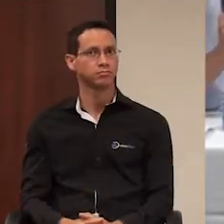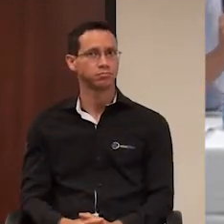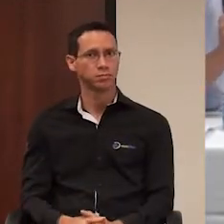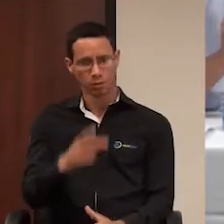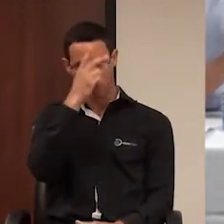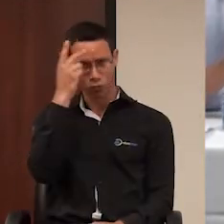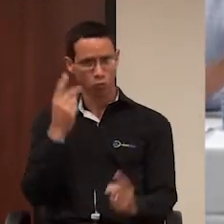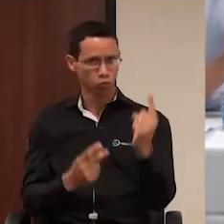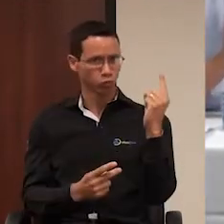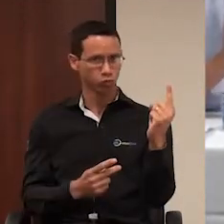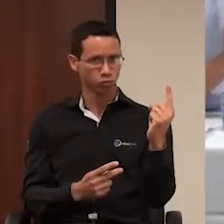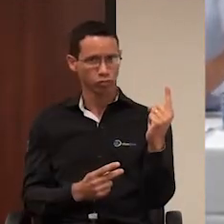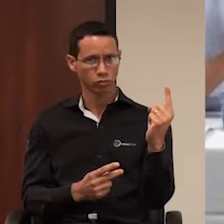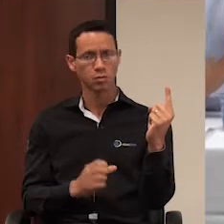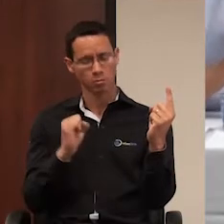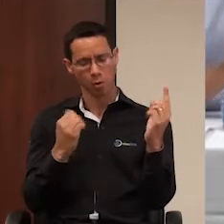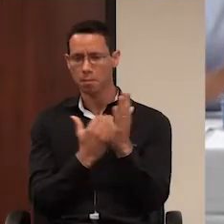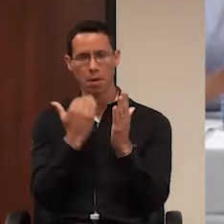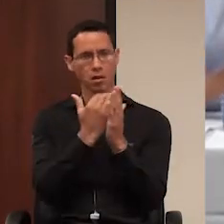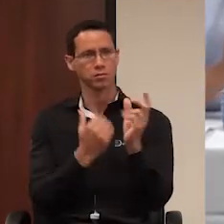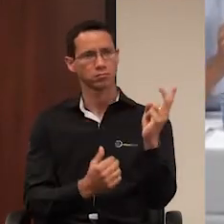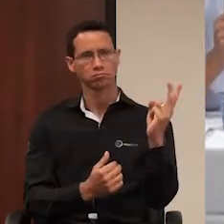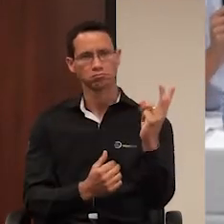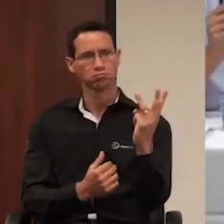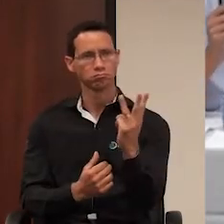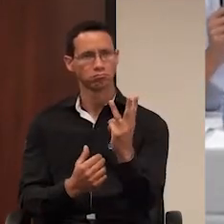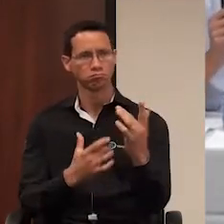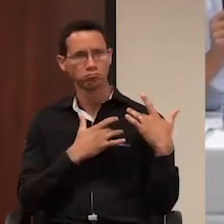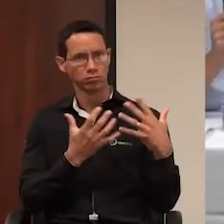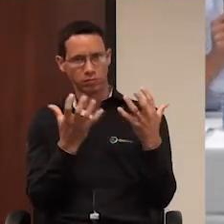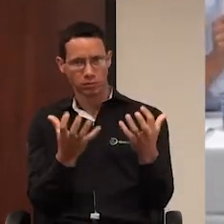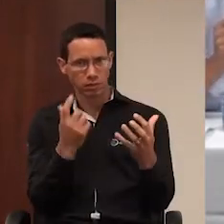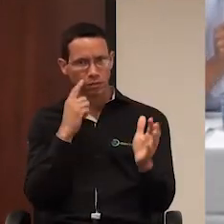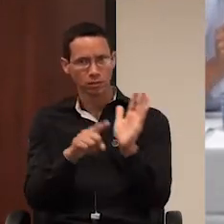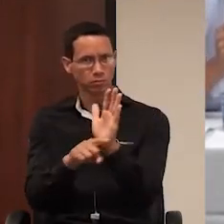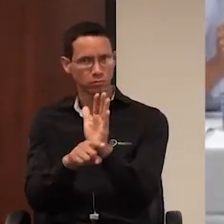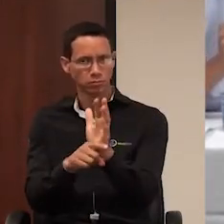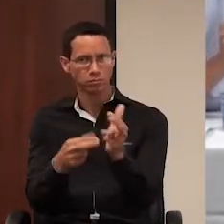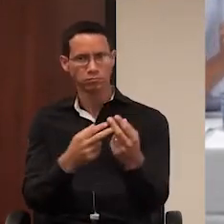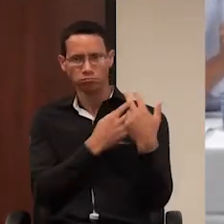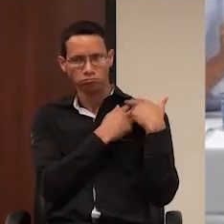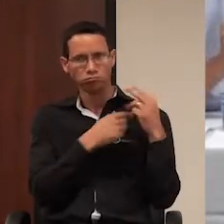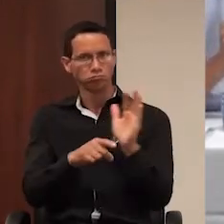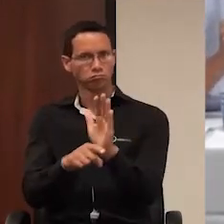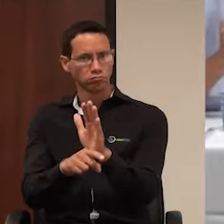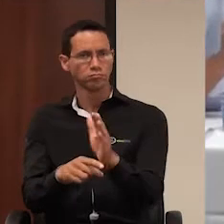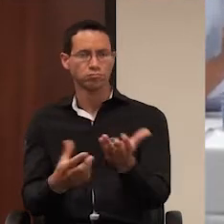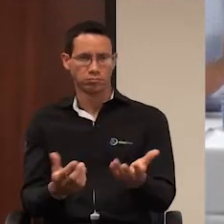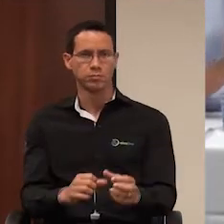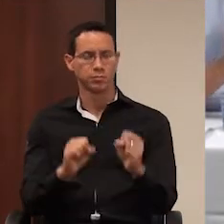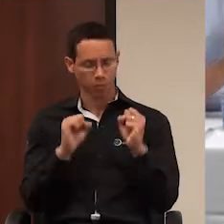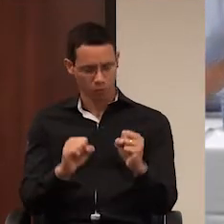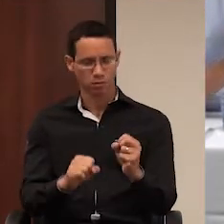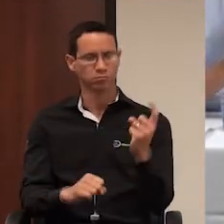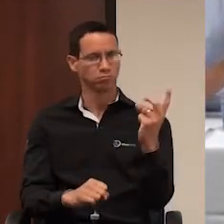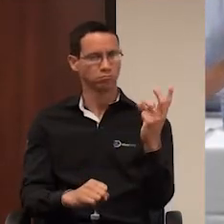pessoa só? Eu posso ter mais pessoas dispostas a exercer essa medida de apoio. Né? Então eu posso ter mais